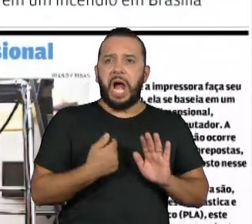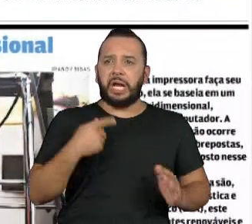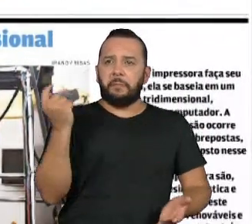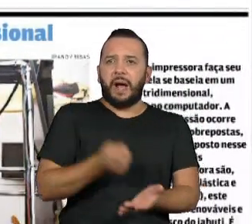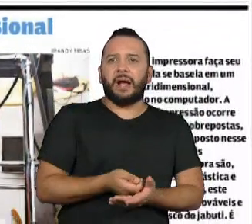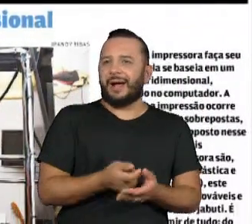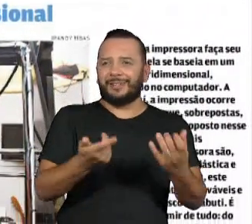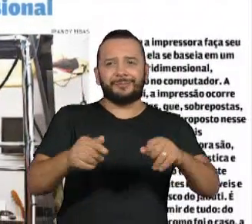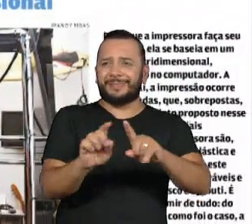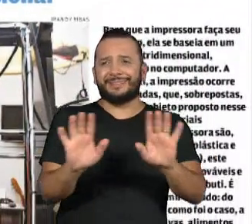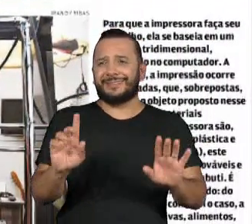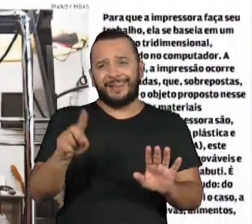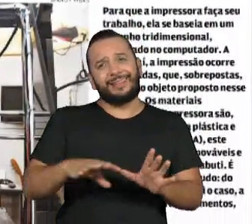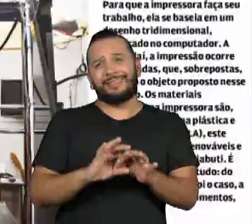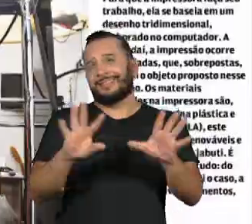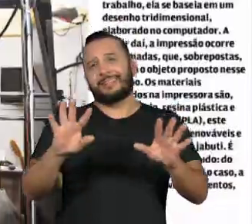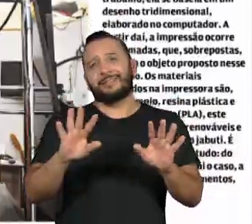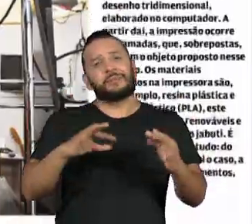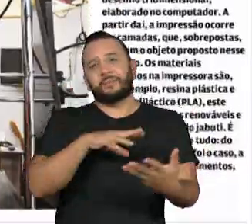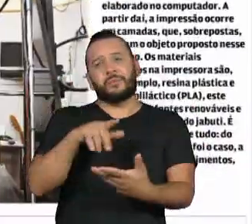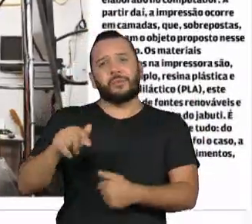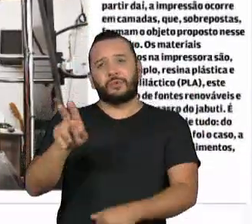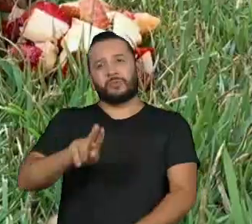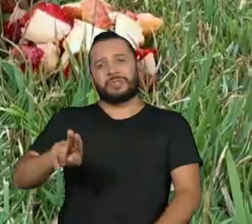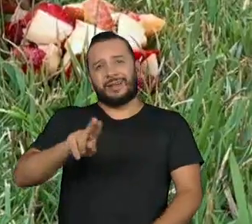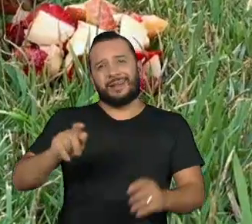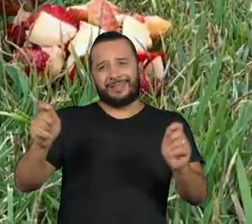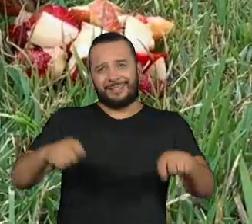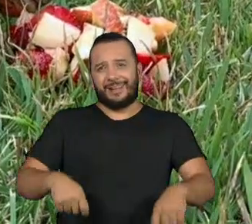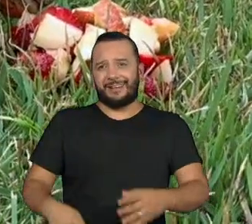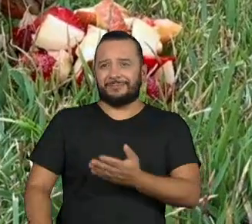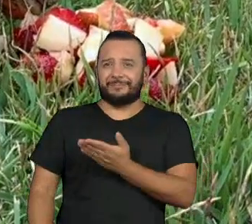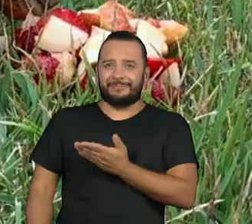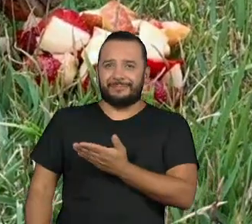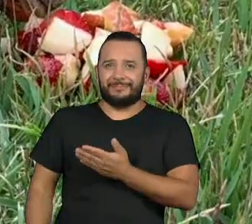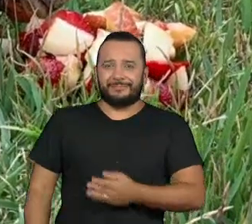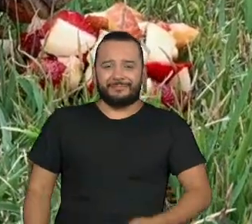assim, então ela pode ser aplicada no mundo inteiro.